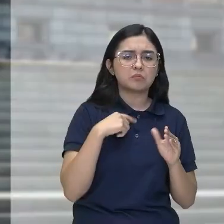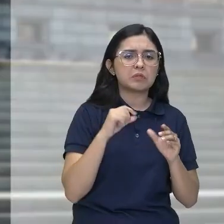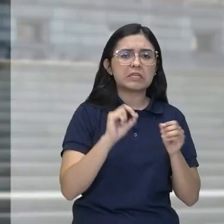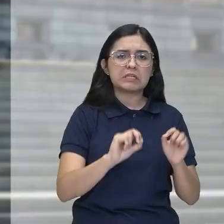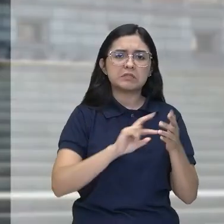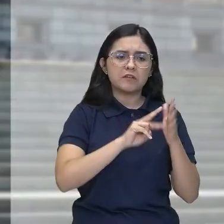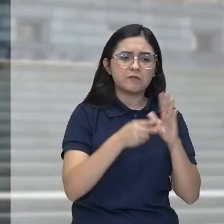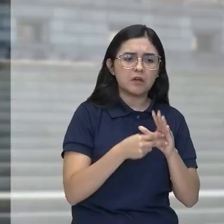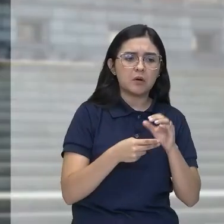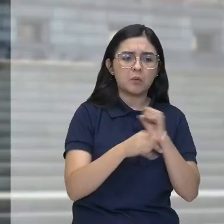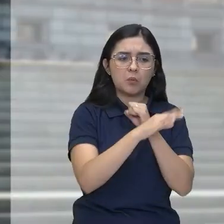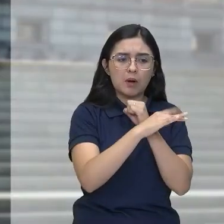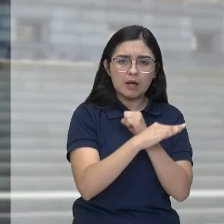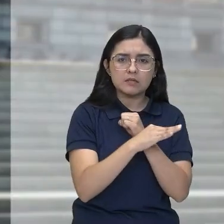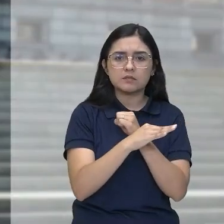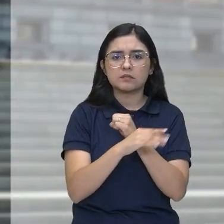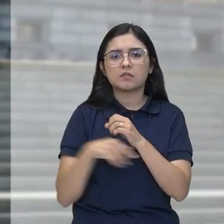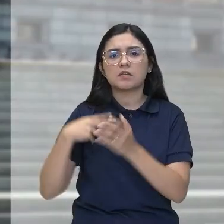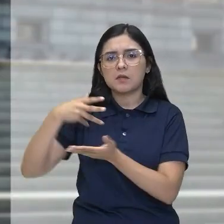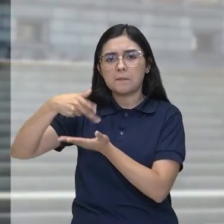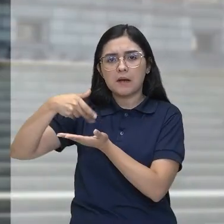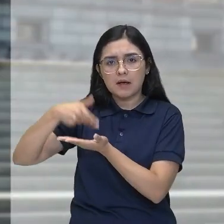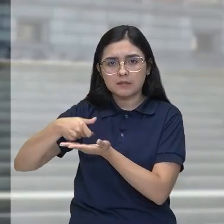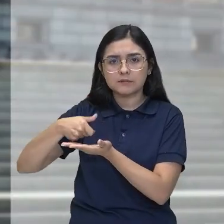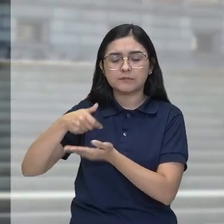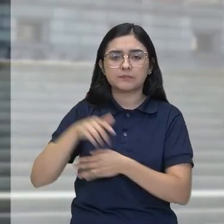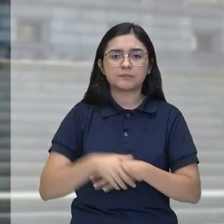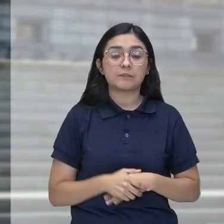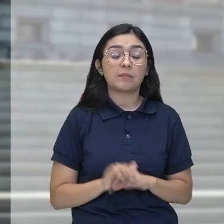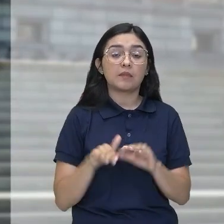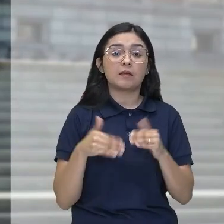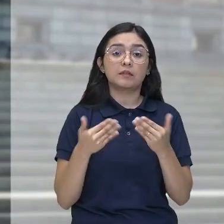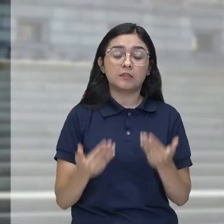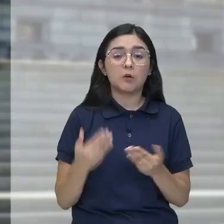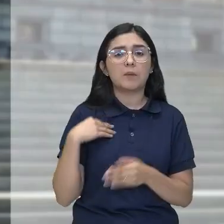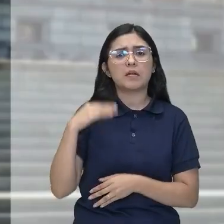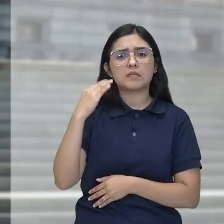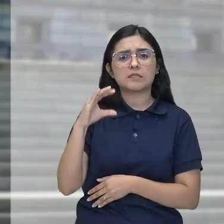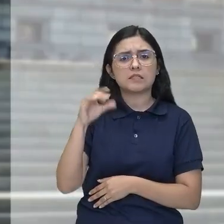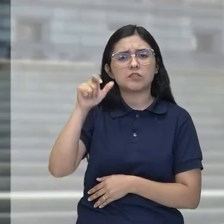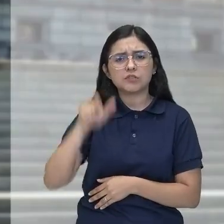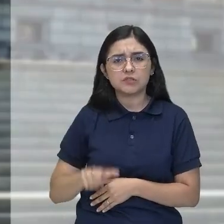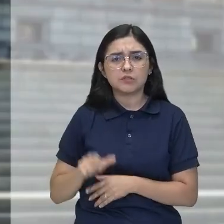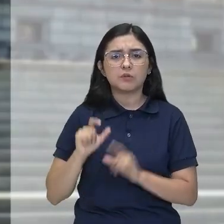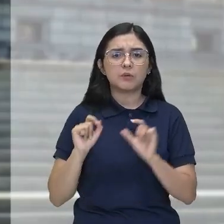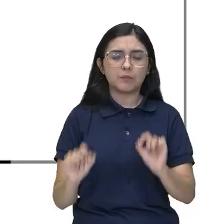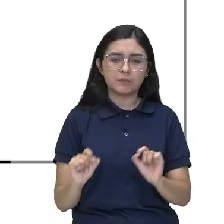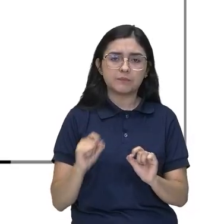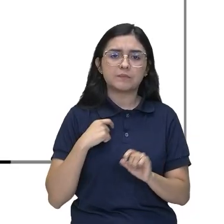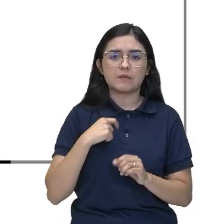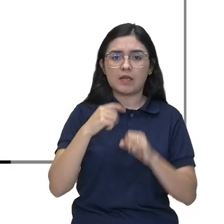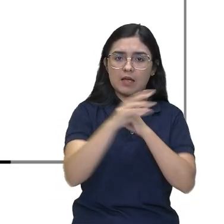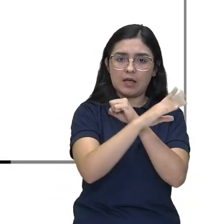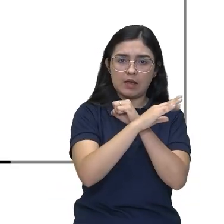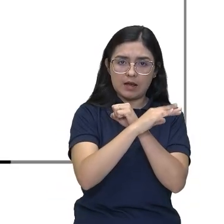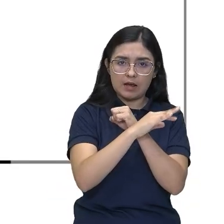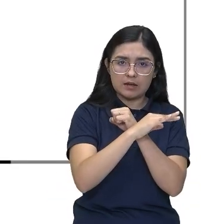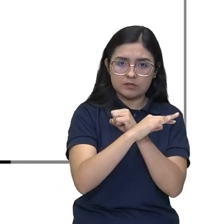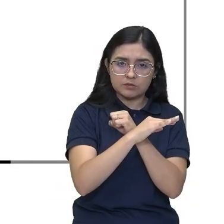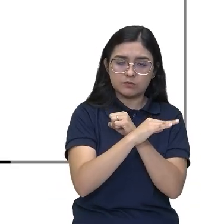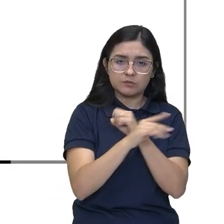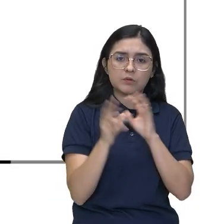seriam ácidos e o que seriam bases. Para Arrhenius, ácidos são compostos que em